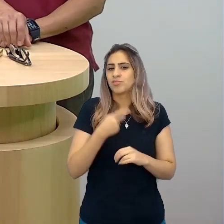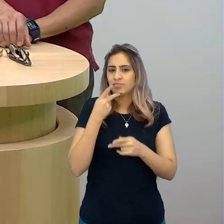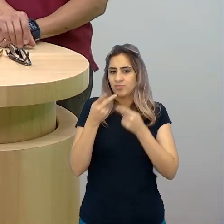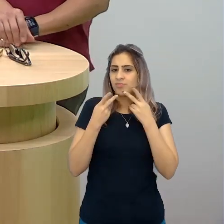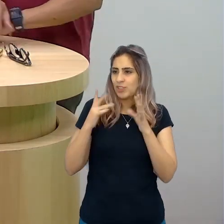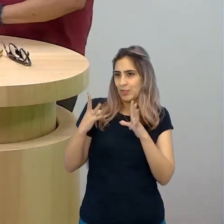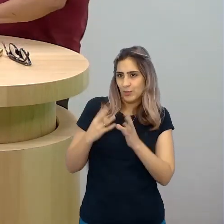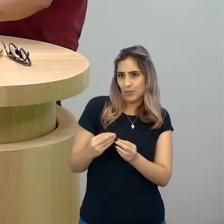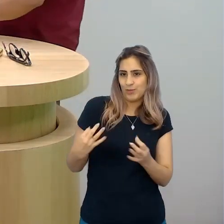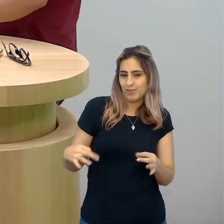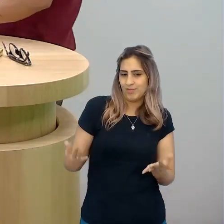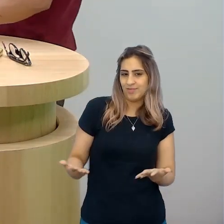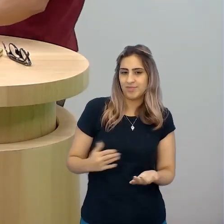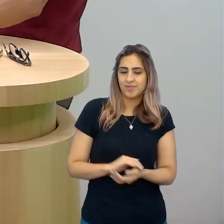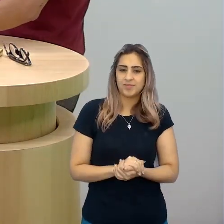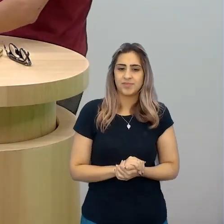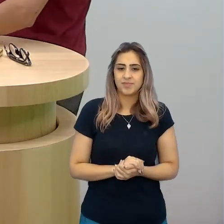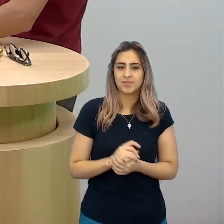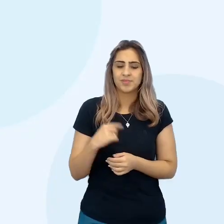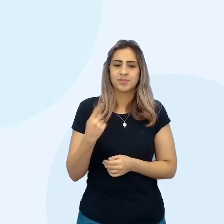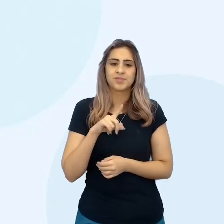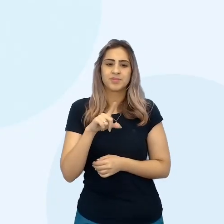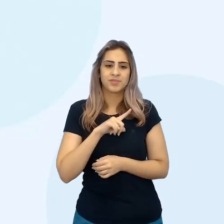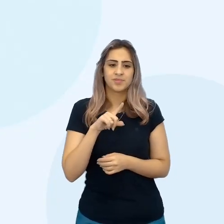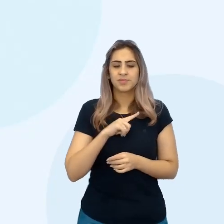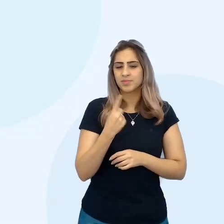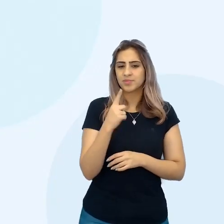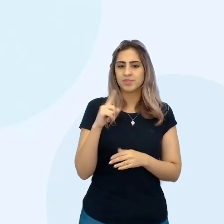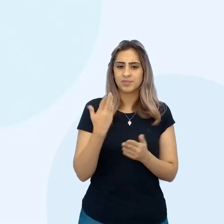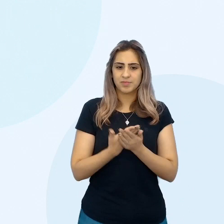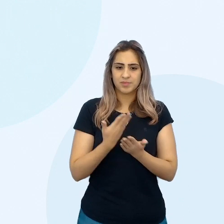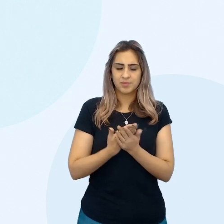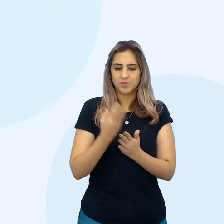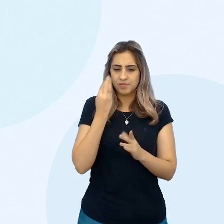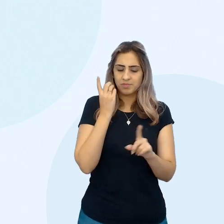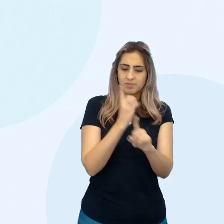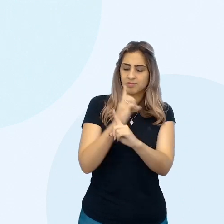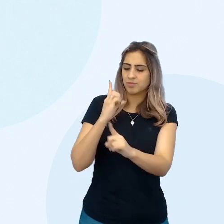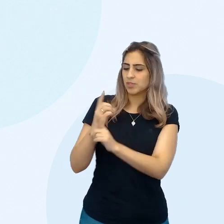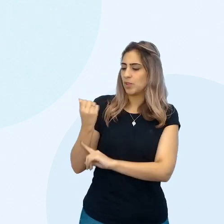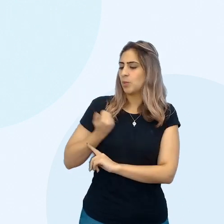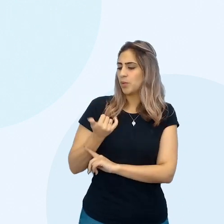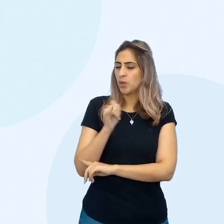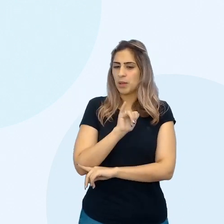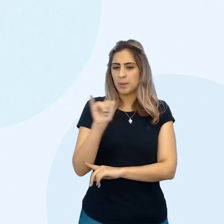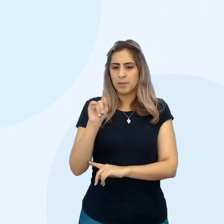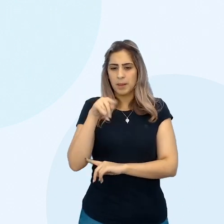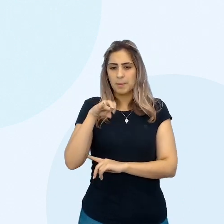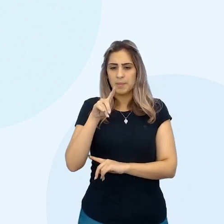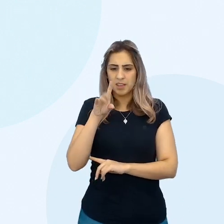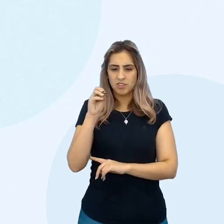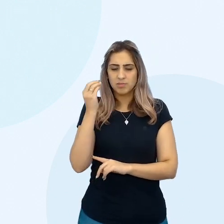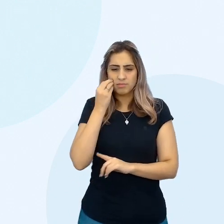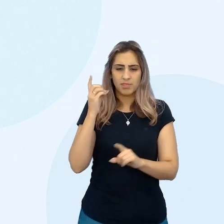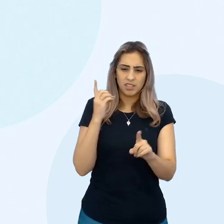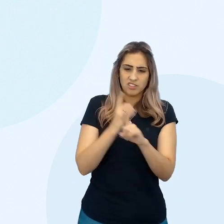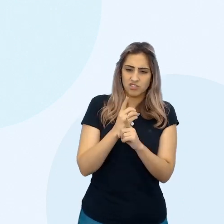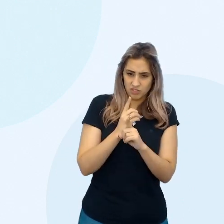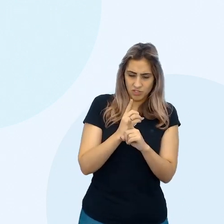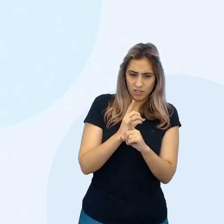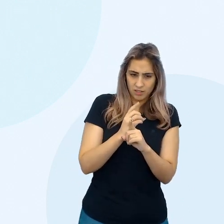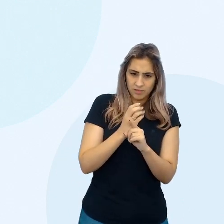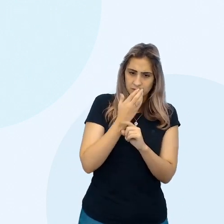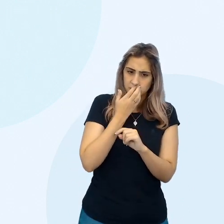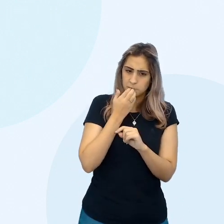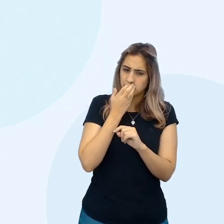Tudo a ver. Então, vamos lá. Bora? Então, o que a gente fez na última aula? A gente descobriu o valor do y, que era a média. Então, para achar a média, primeiro a gente somou os